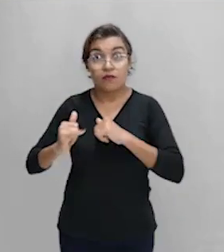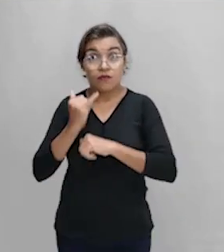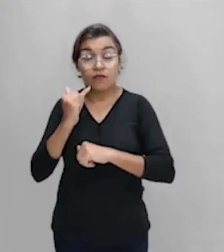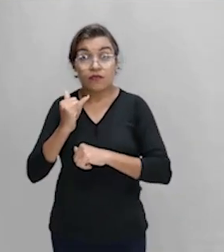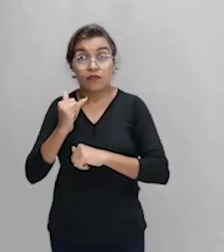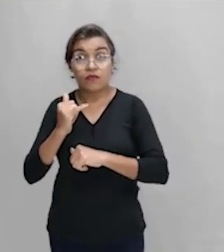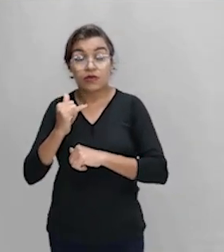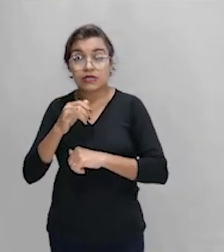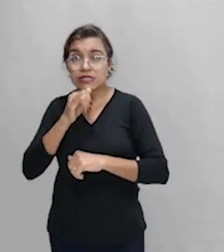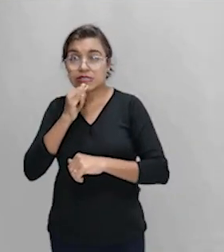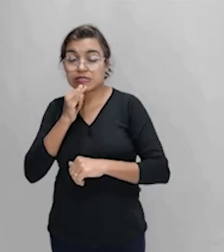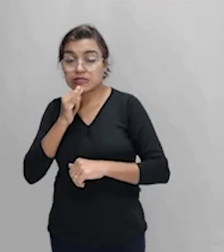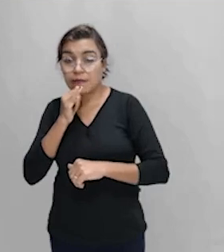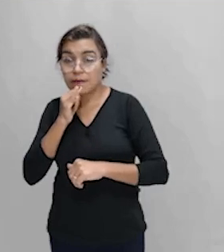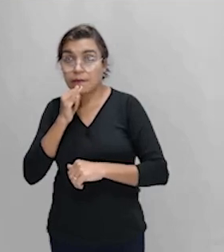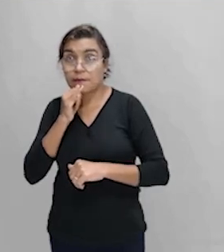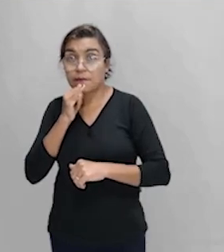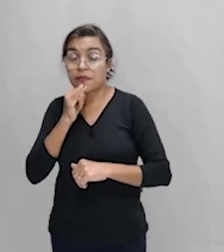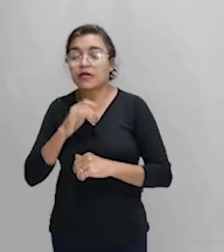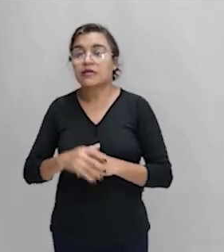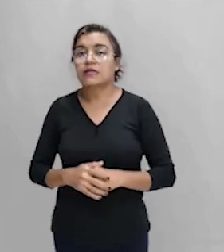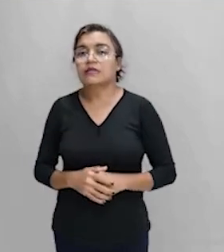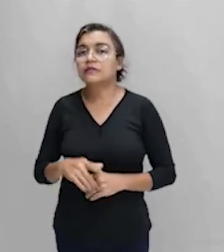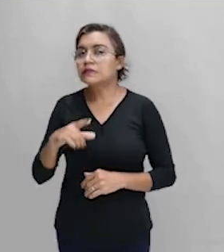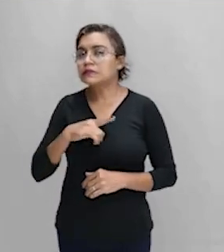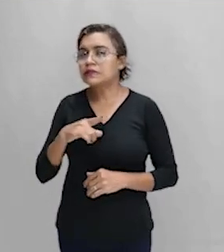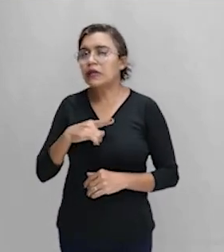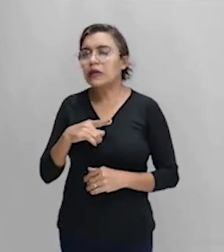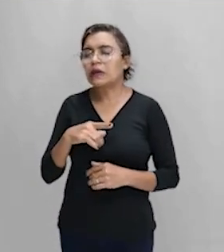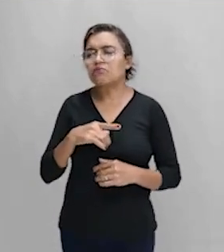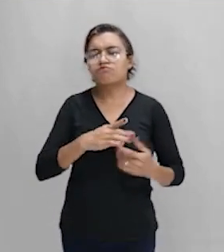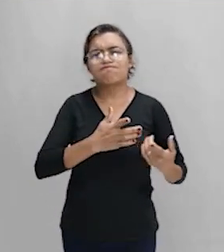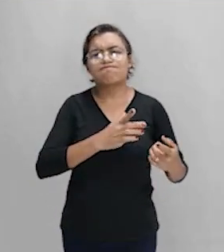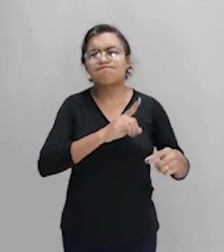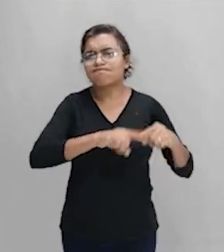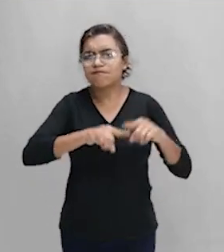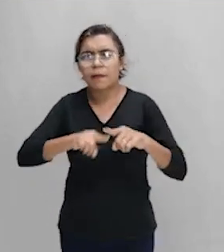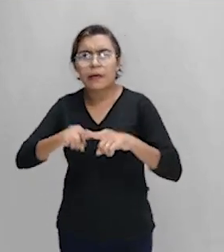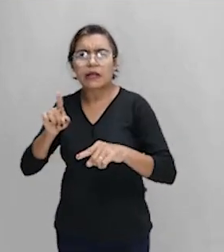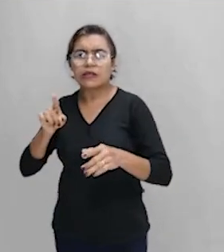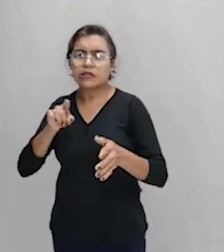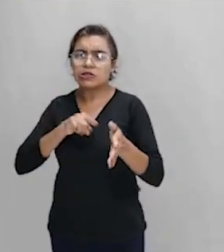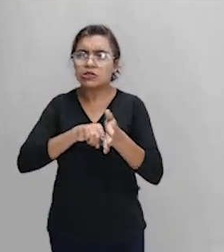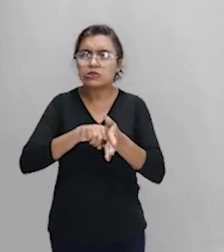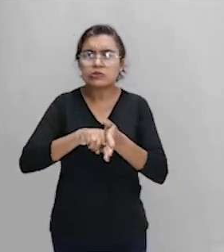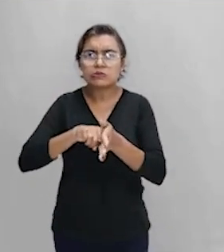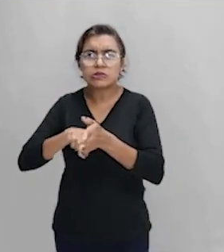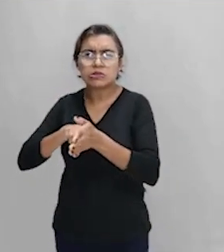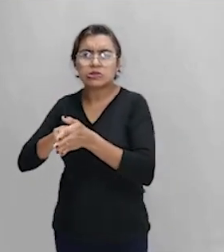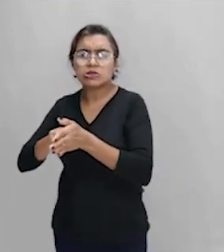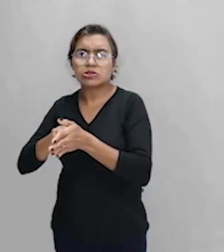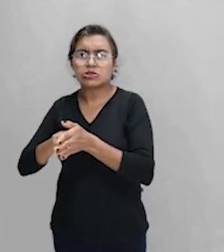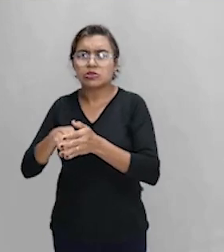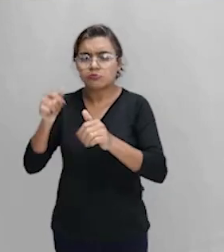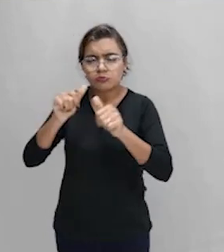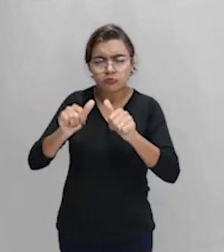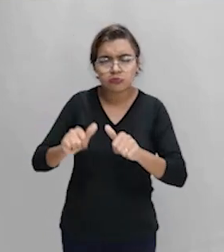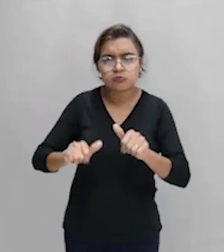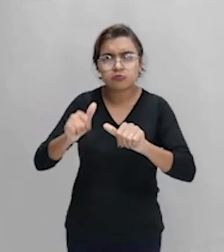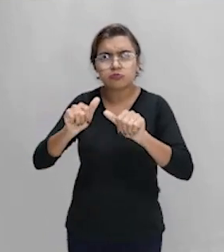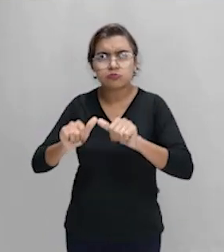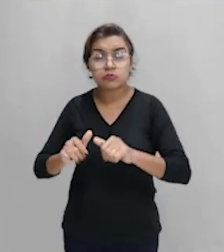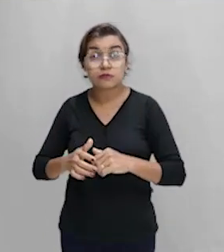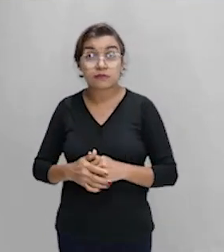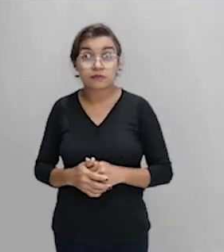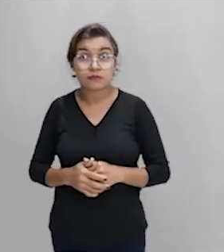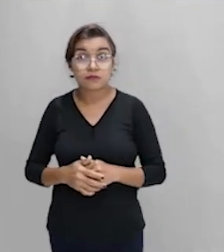quê? Poupado. Porque existem já muitos aparelhos, muitos estudos. Eles fazem análise lá das fibras musculares desse atleta